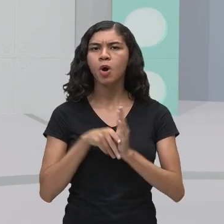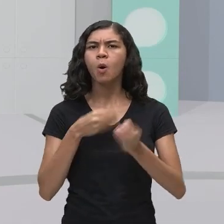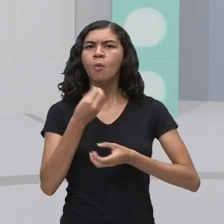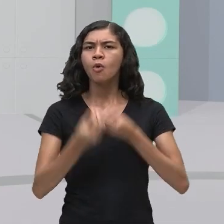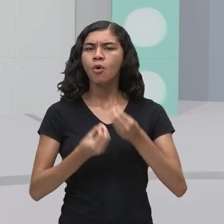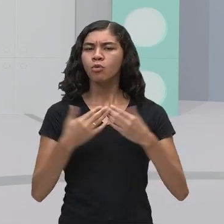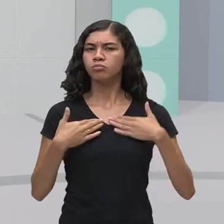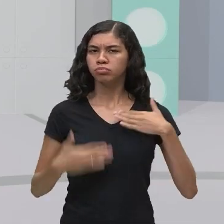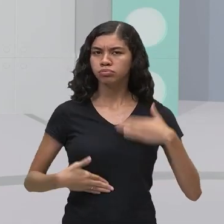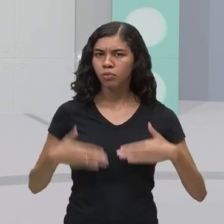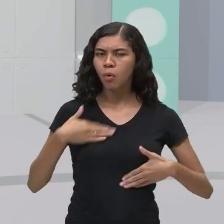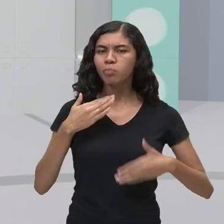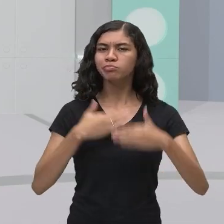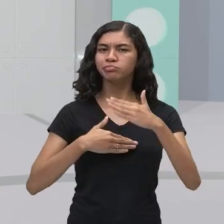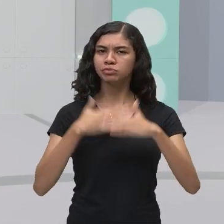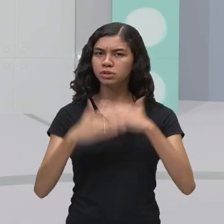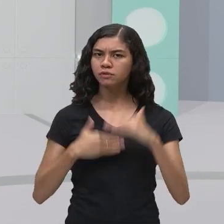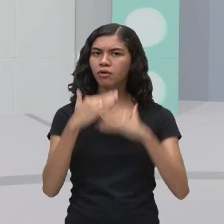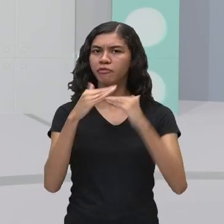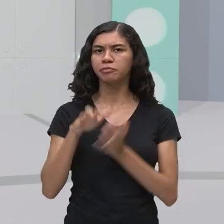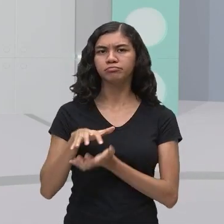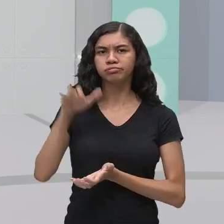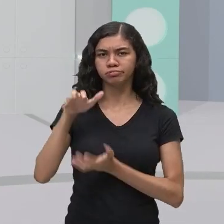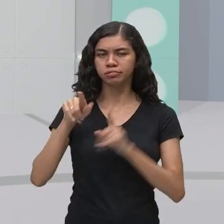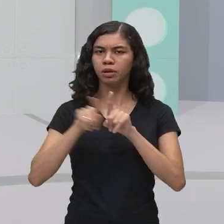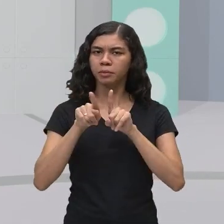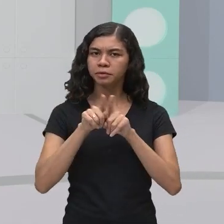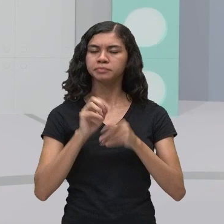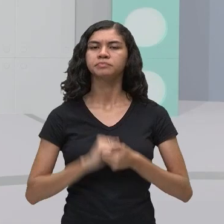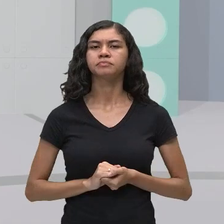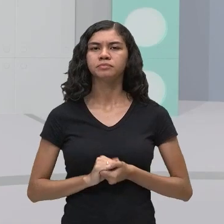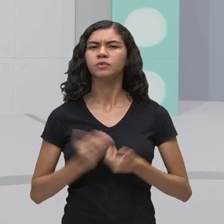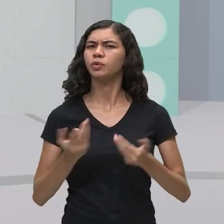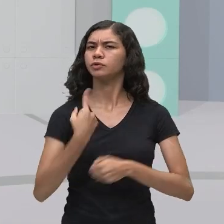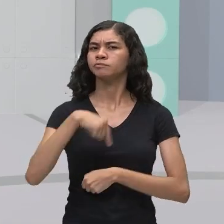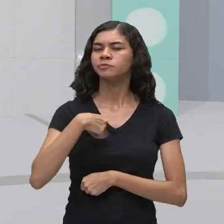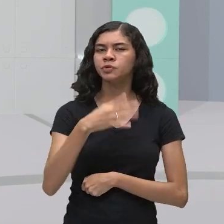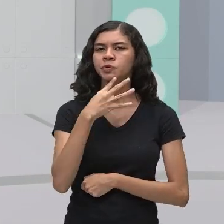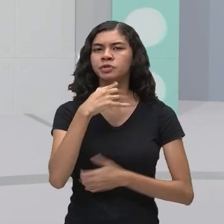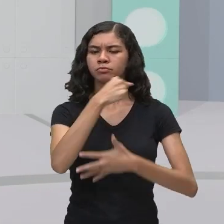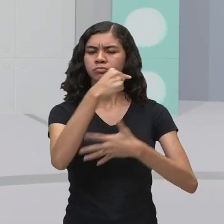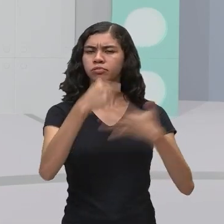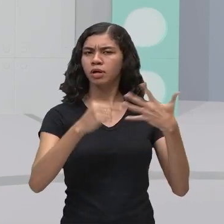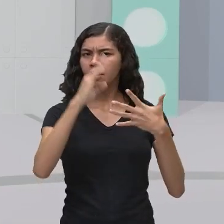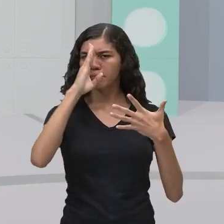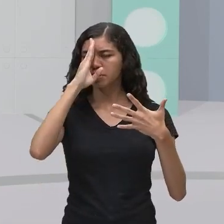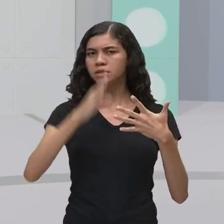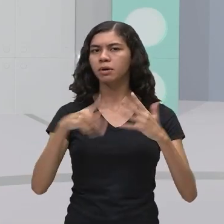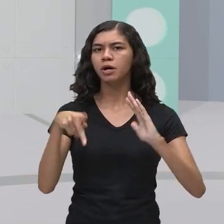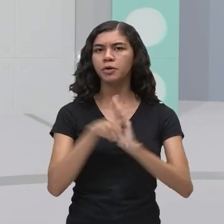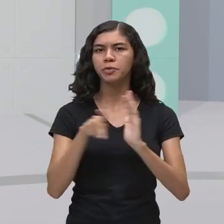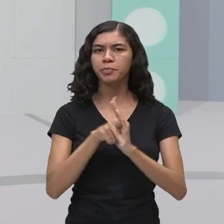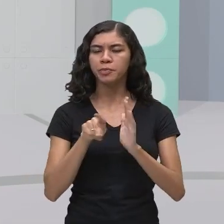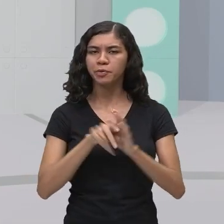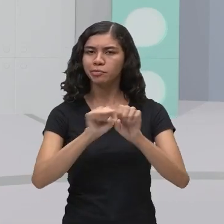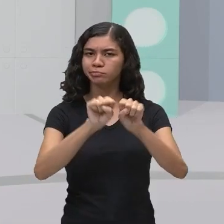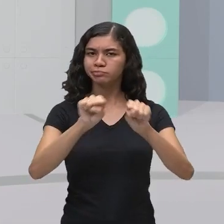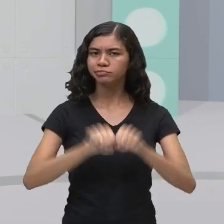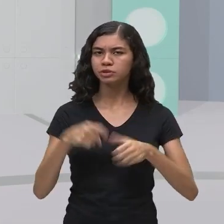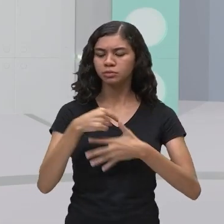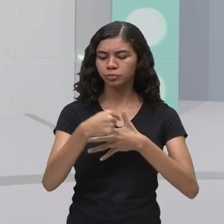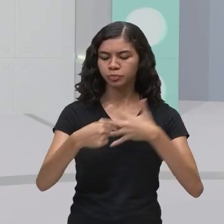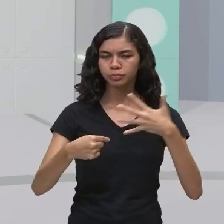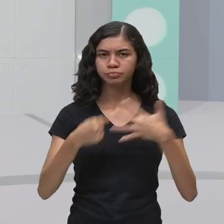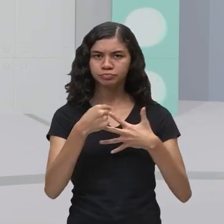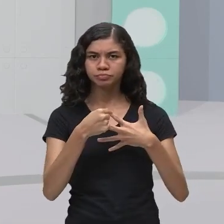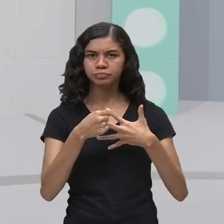no desenvolvimento do indivíduo. Agora a gente vai conhecer as principais glândulas do sistema endócrino e seus hormônios.